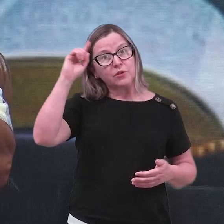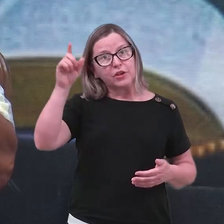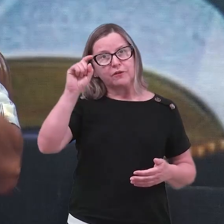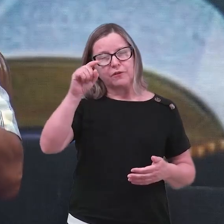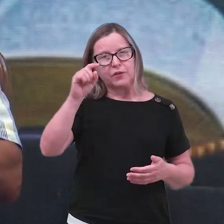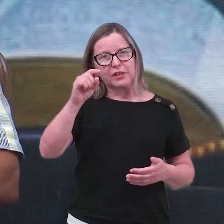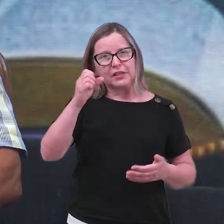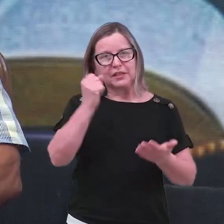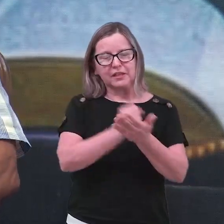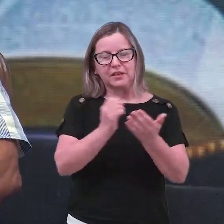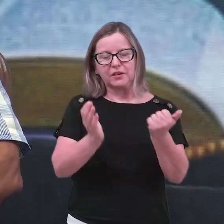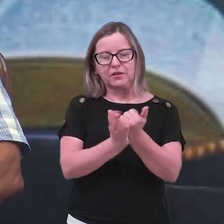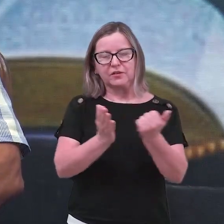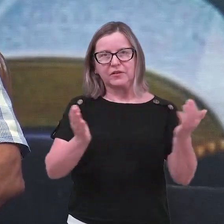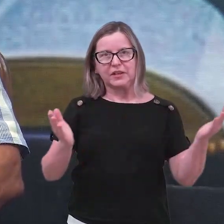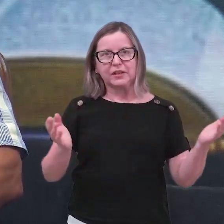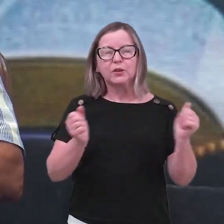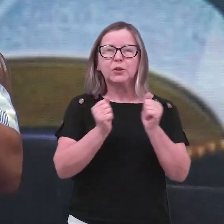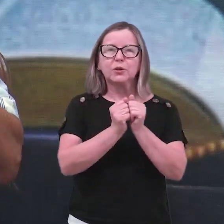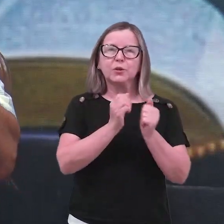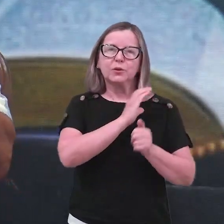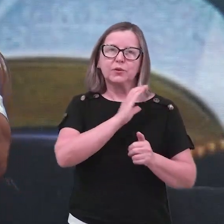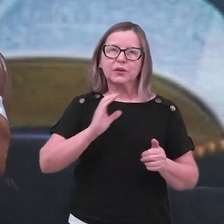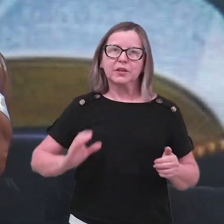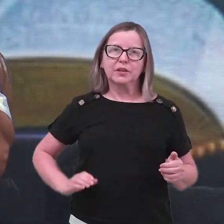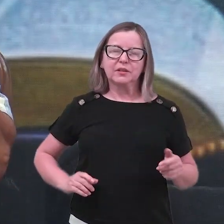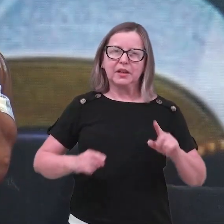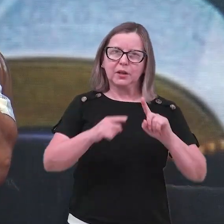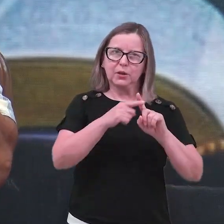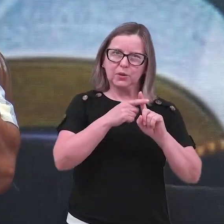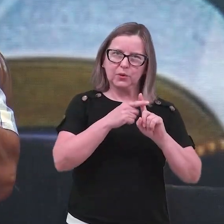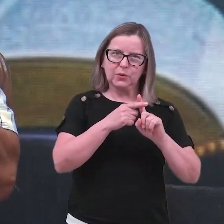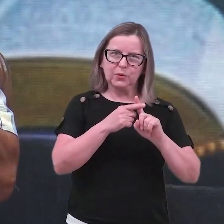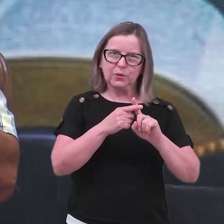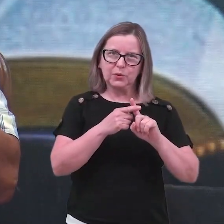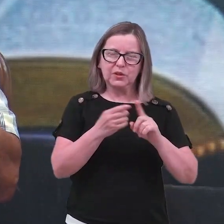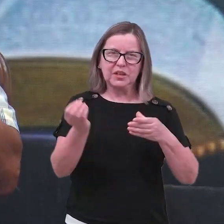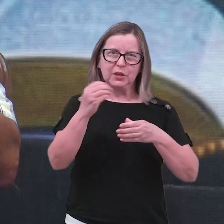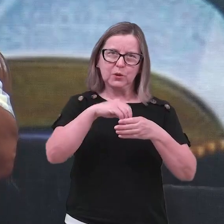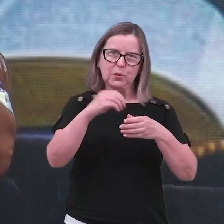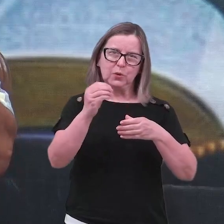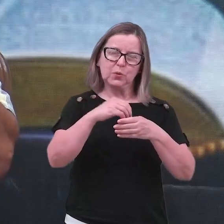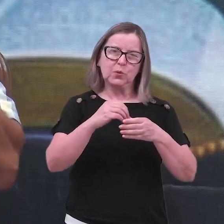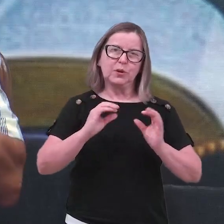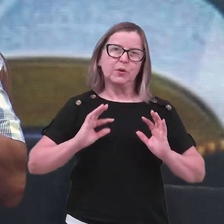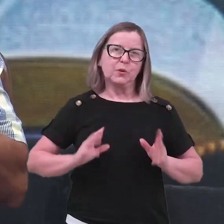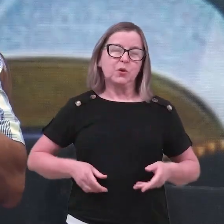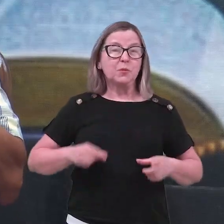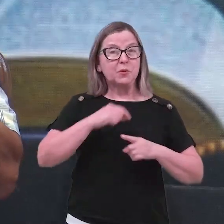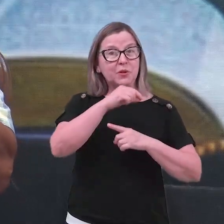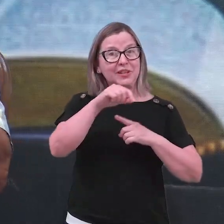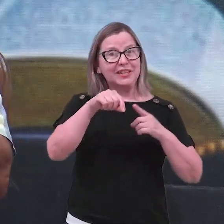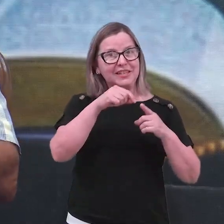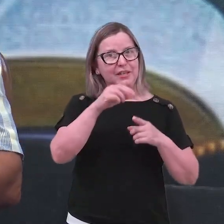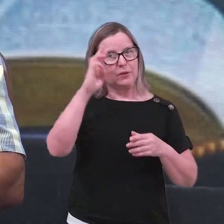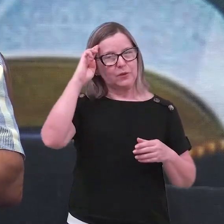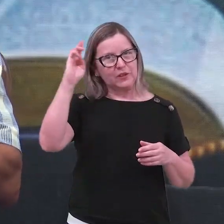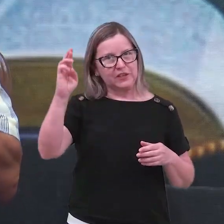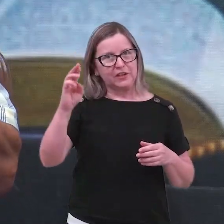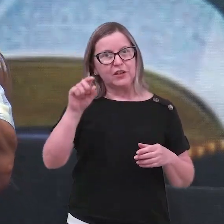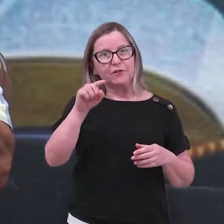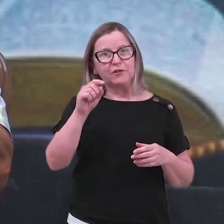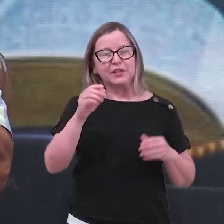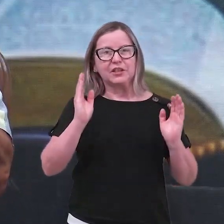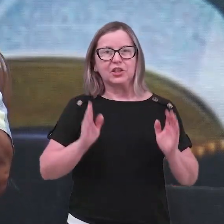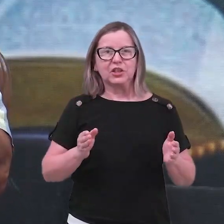foi crucificado com Cristo lá naquela cruz, atraído no corpo santo dele, você morreu com ele, ressuscitou com